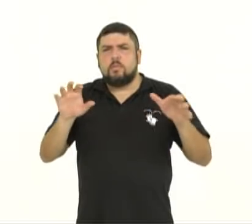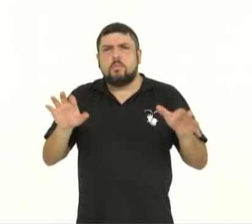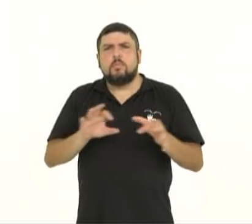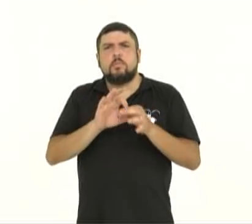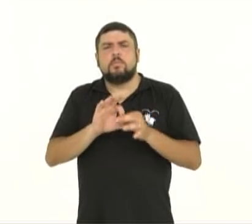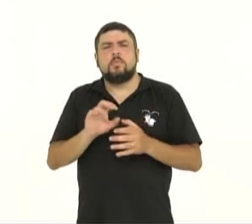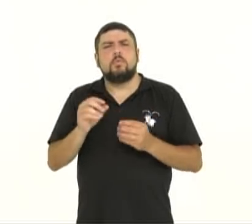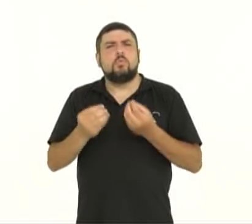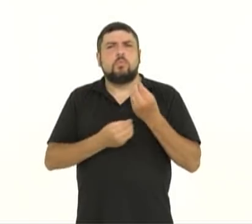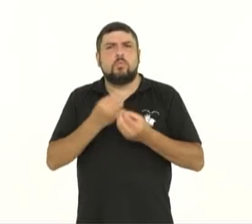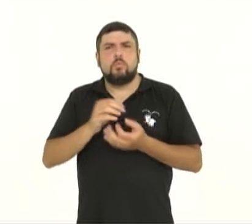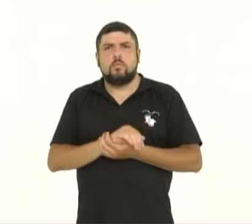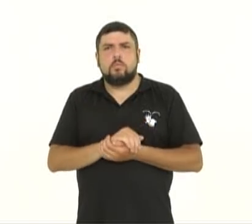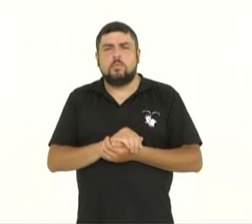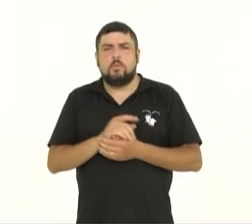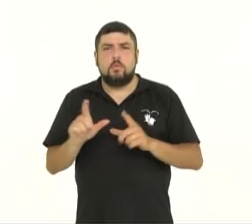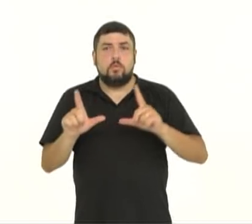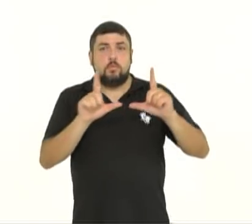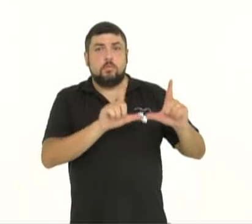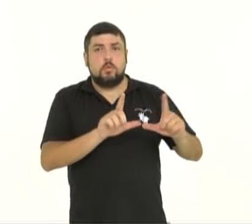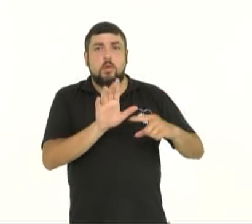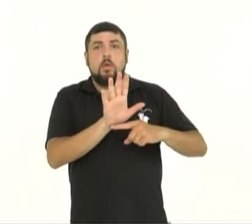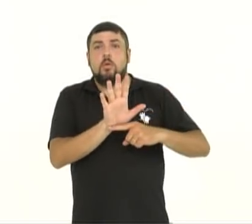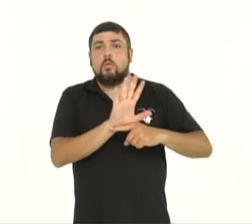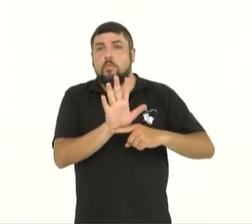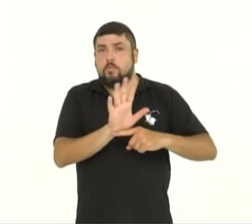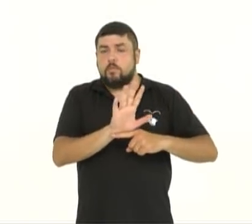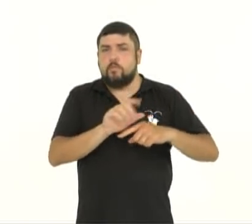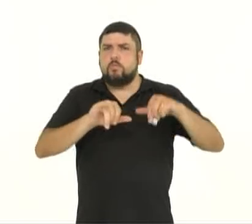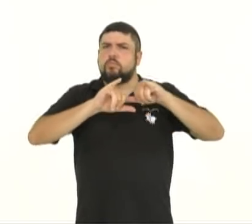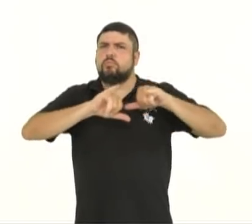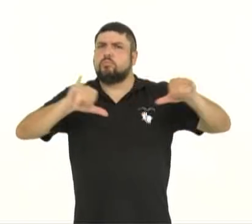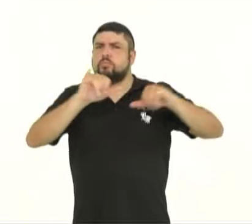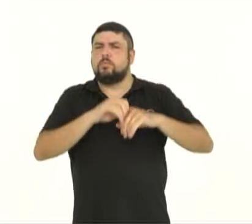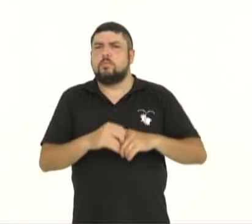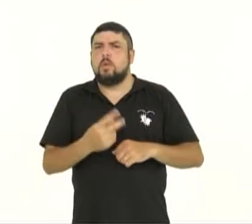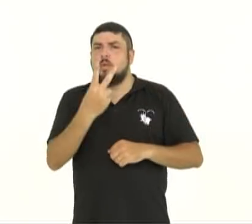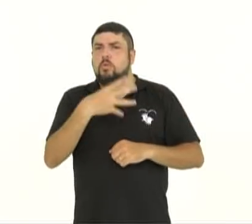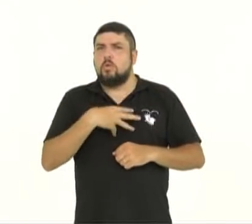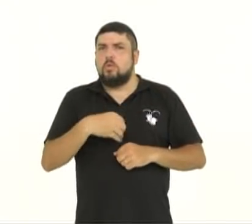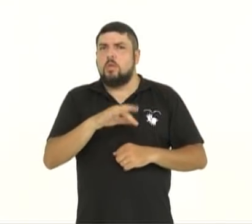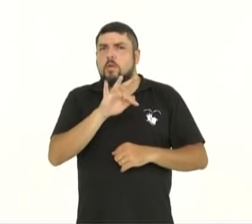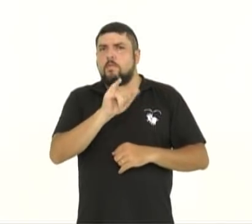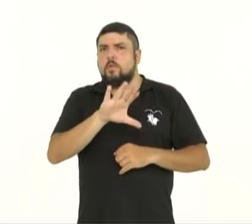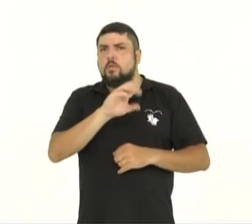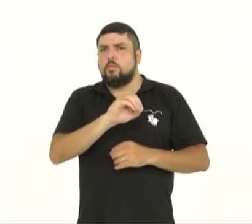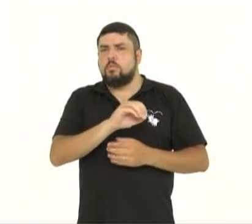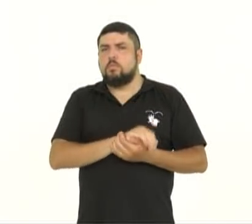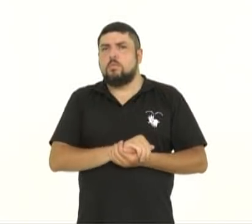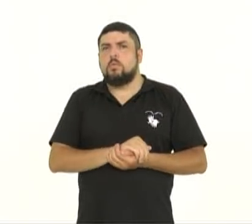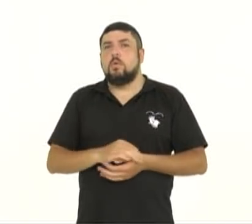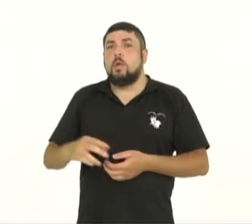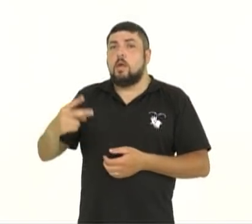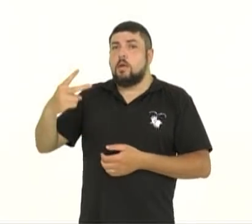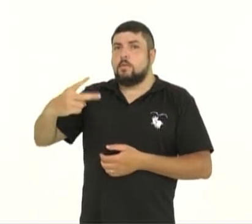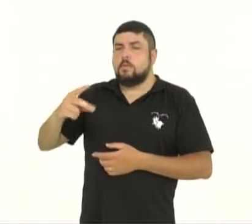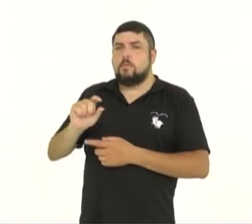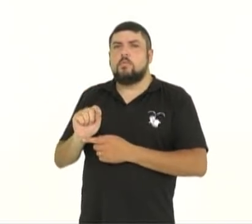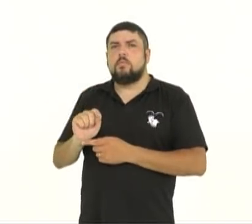lado, a gente tem o filme, uma divulgação do filme Os Dois Filhos de Francisco. E do outro lado, a gente tem